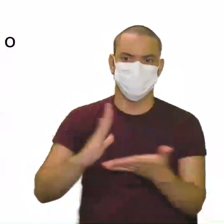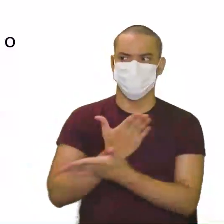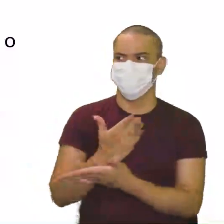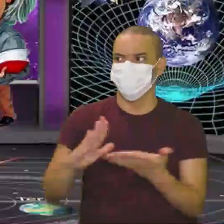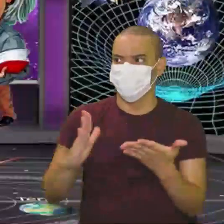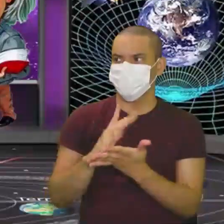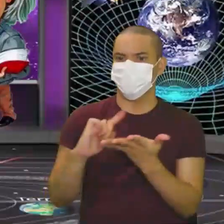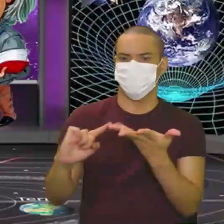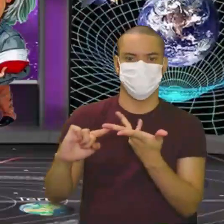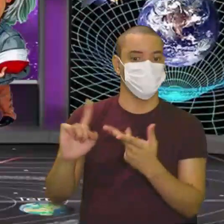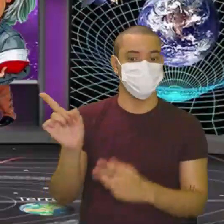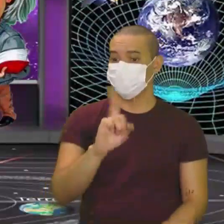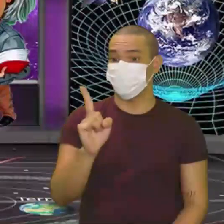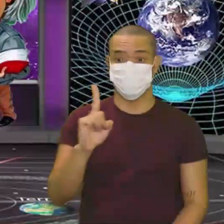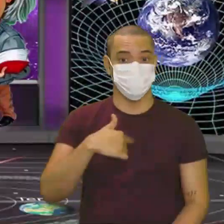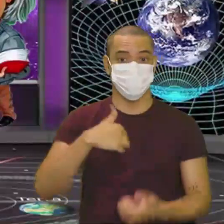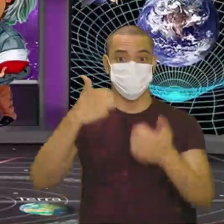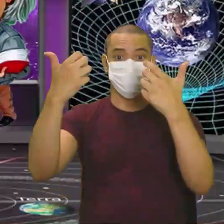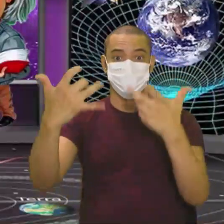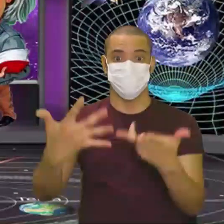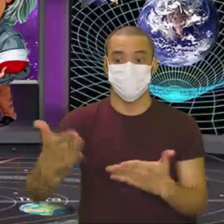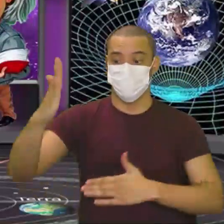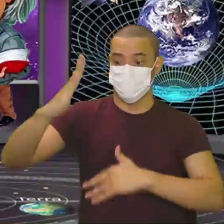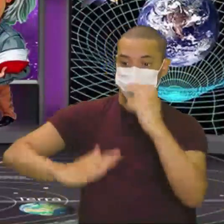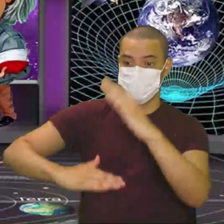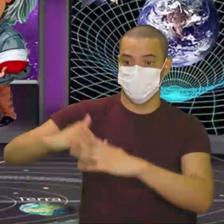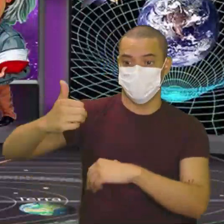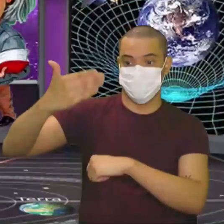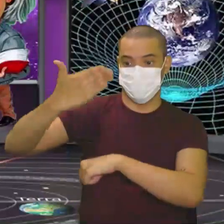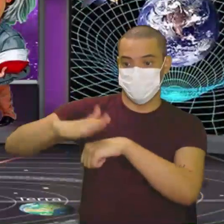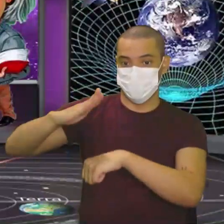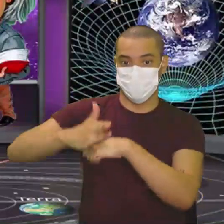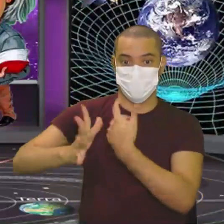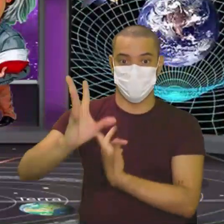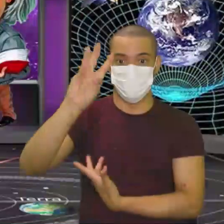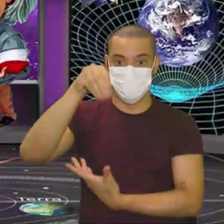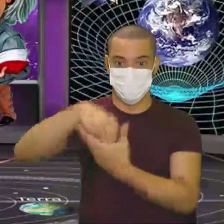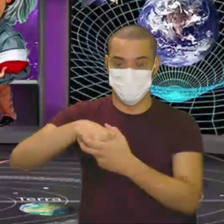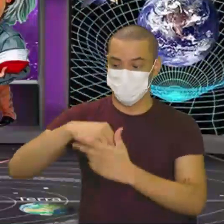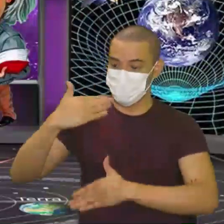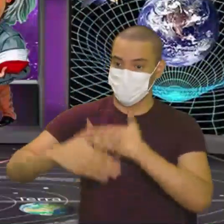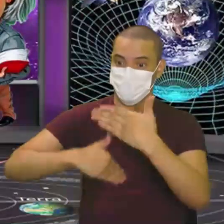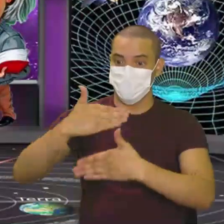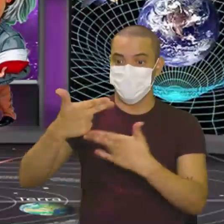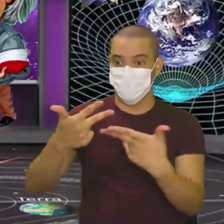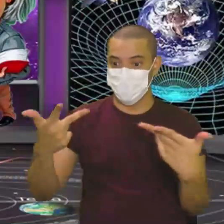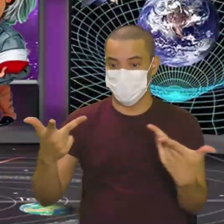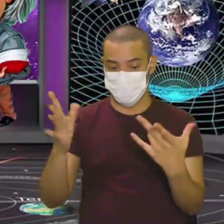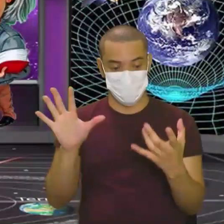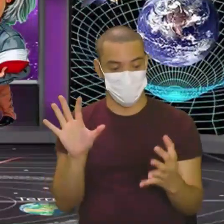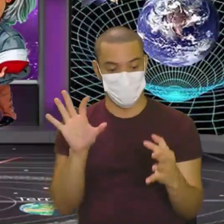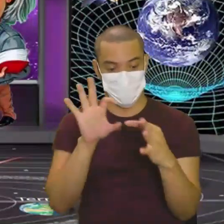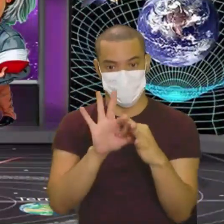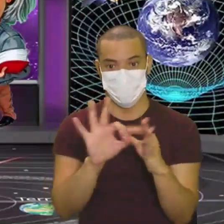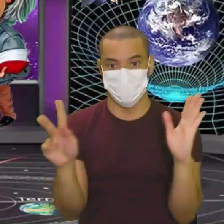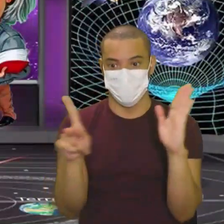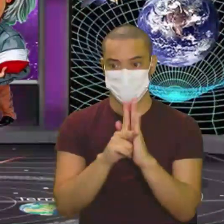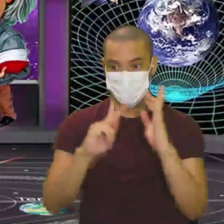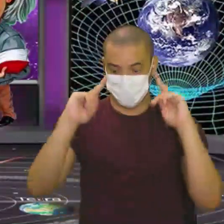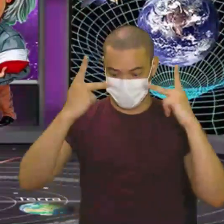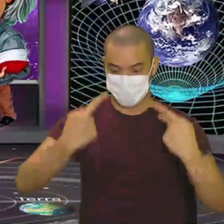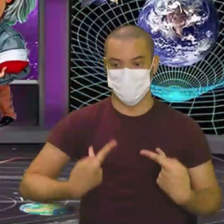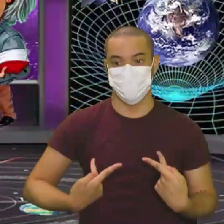e tudo mais só que está falando assim aplicação prática aplicação para o desenvolvimento de alguma coisa relacionada a